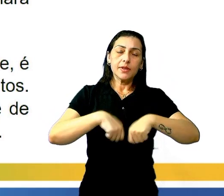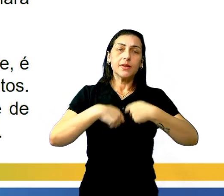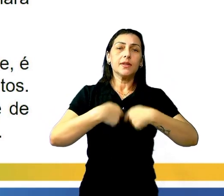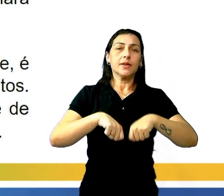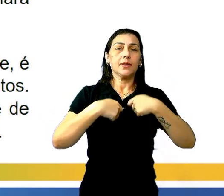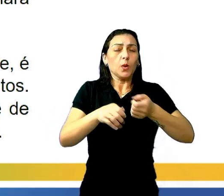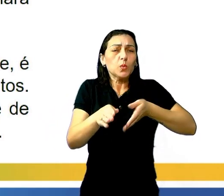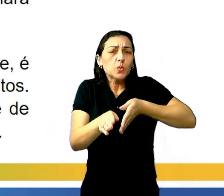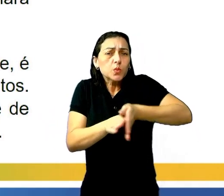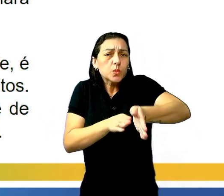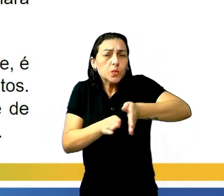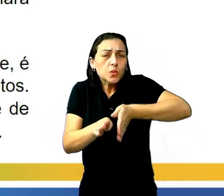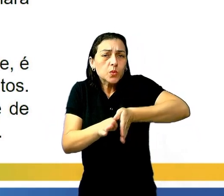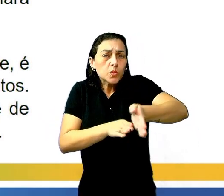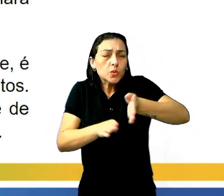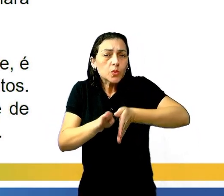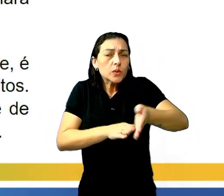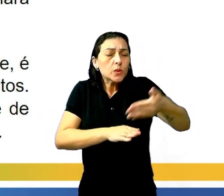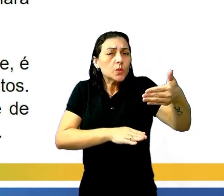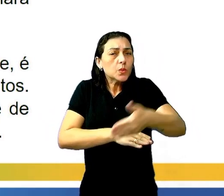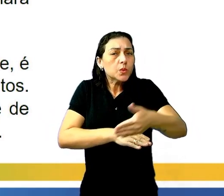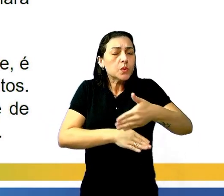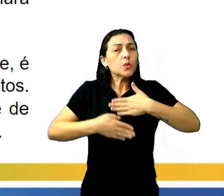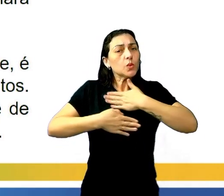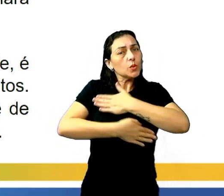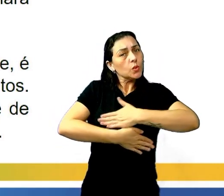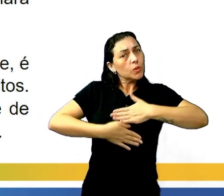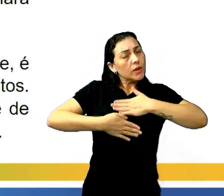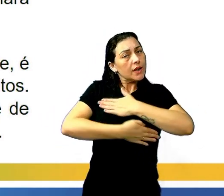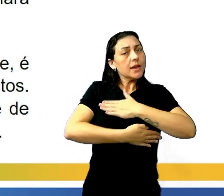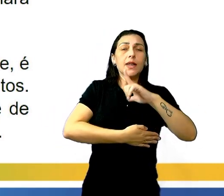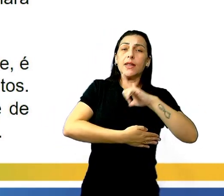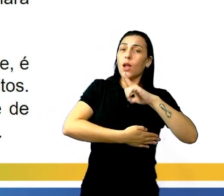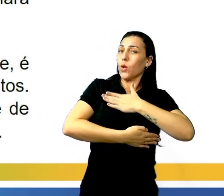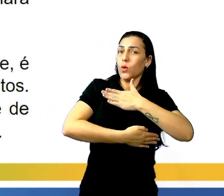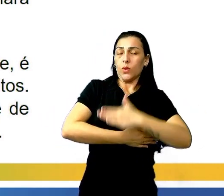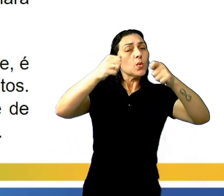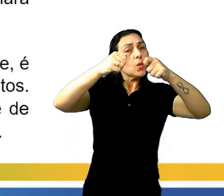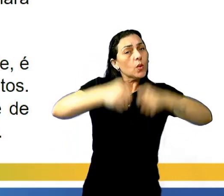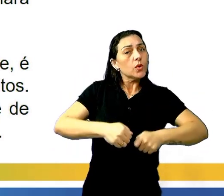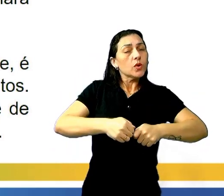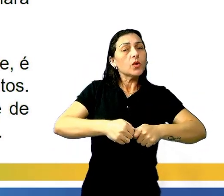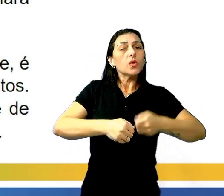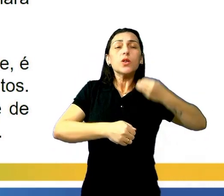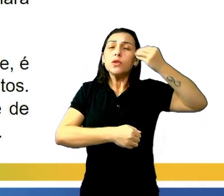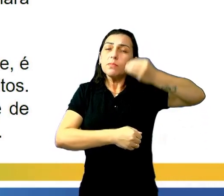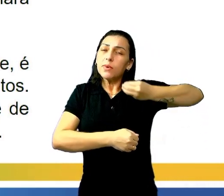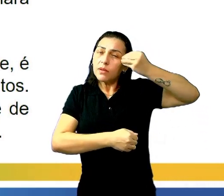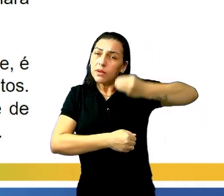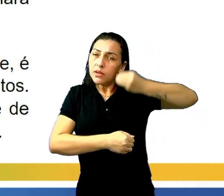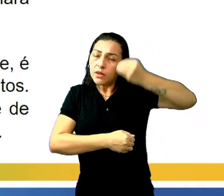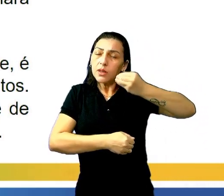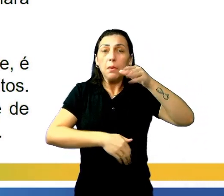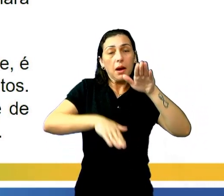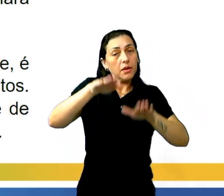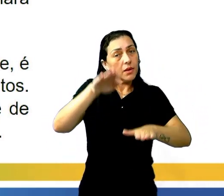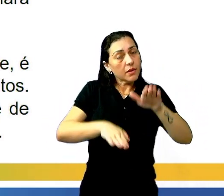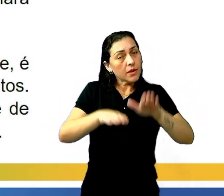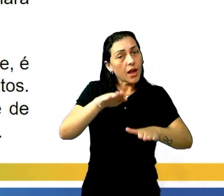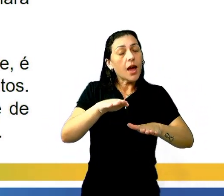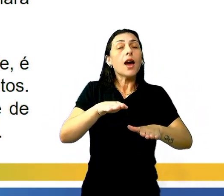para a determinação da vontade. Então aí nós temos a letra A, que vai nos dizer